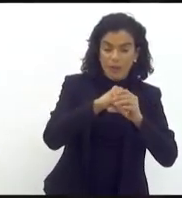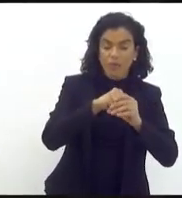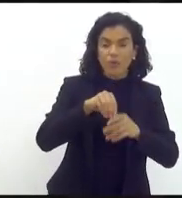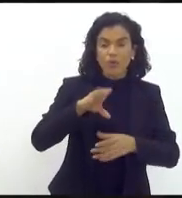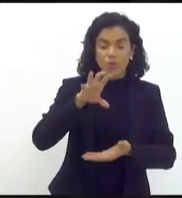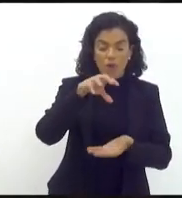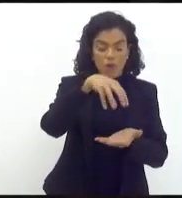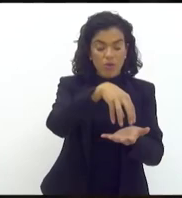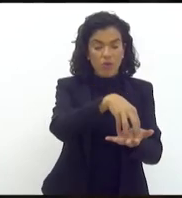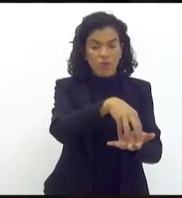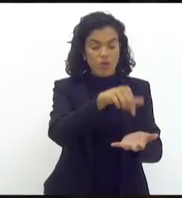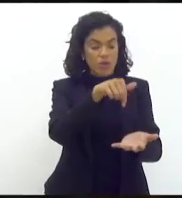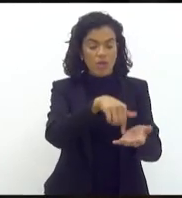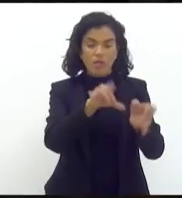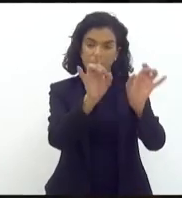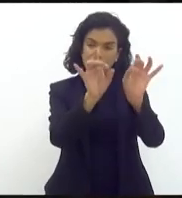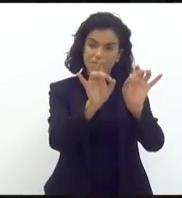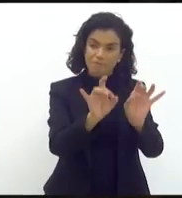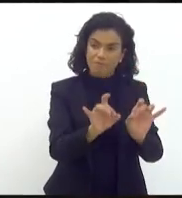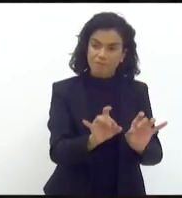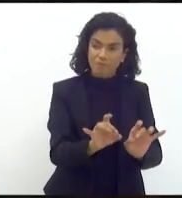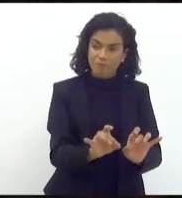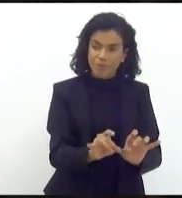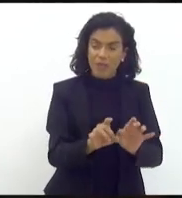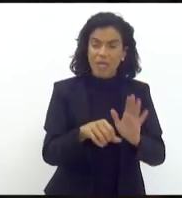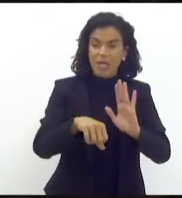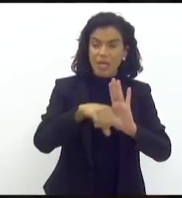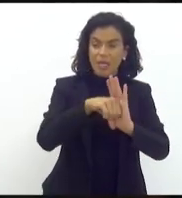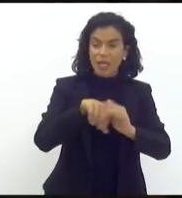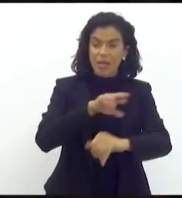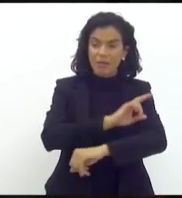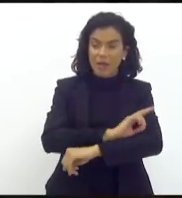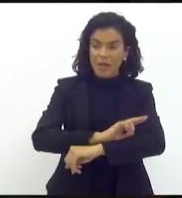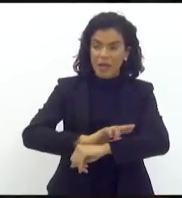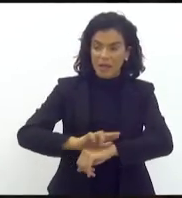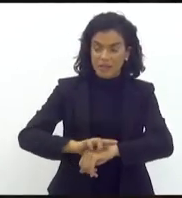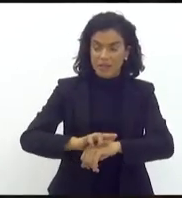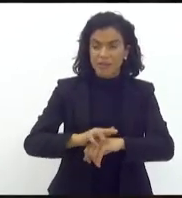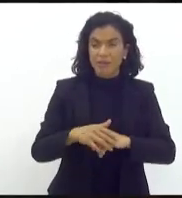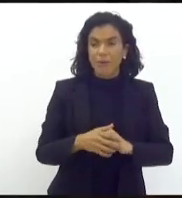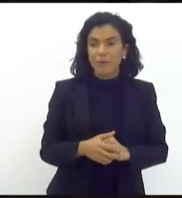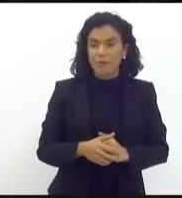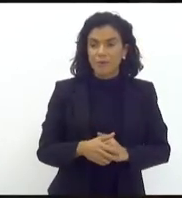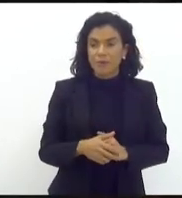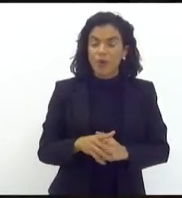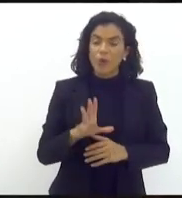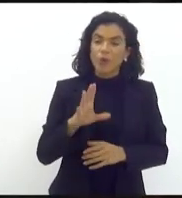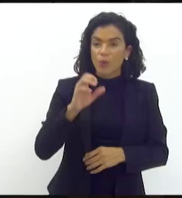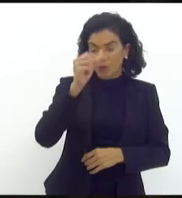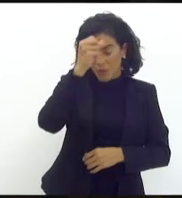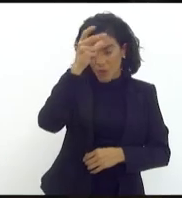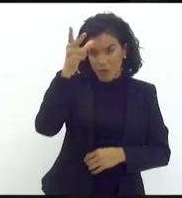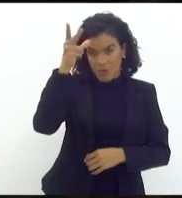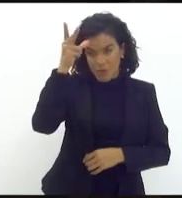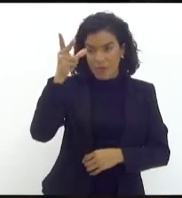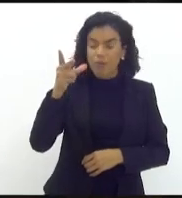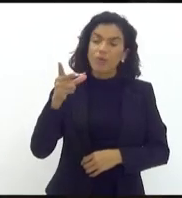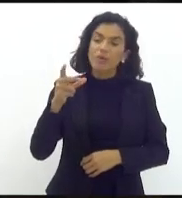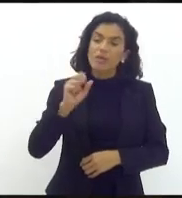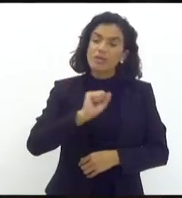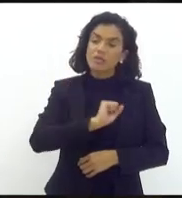unidade especializada em crimes raciais e delitos de intolerância no município de São